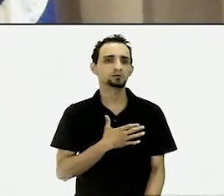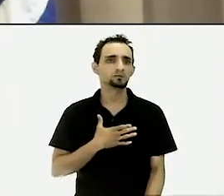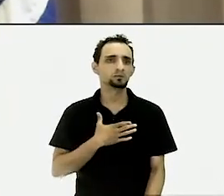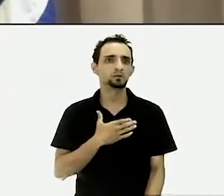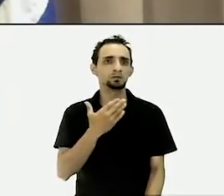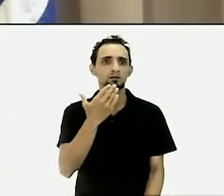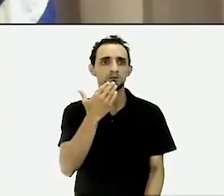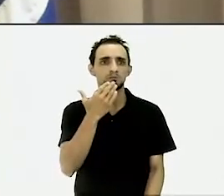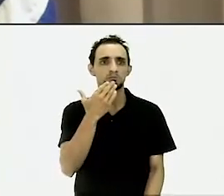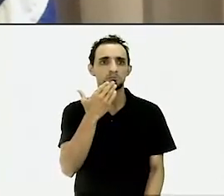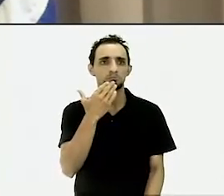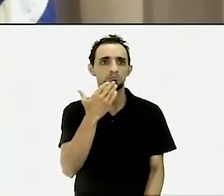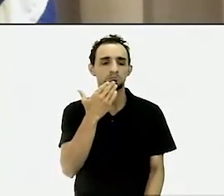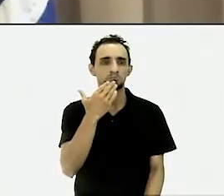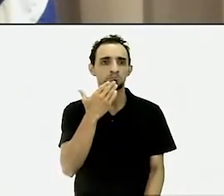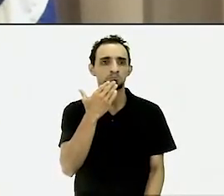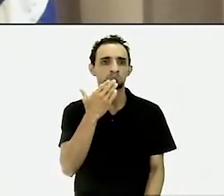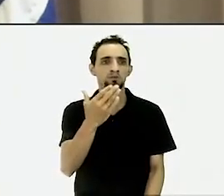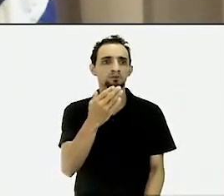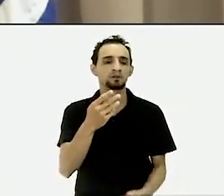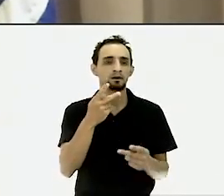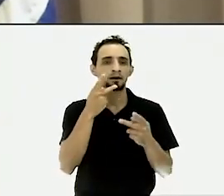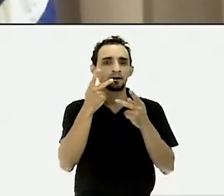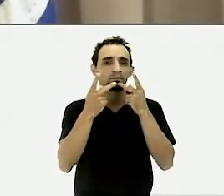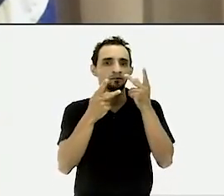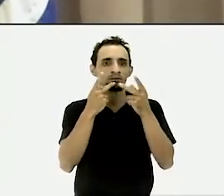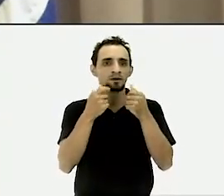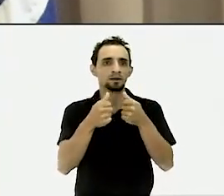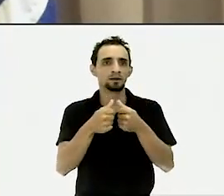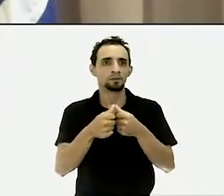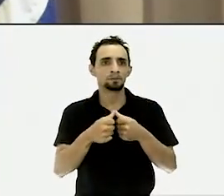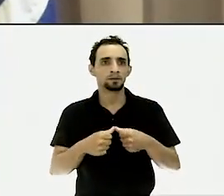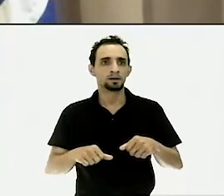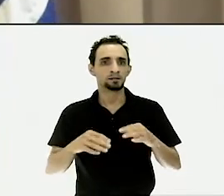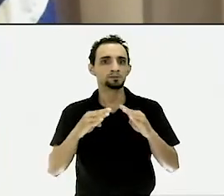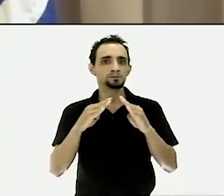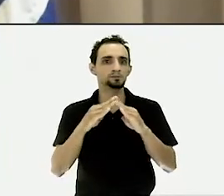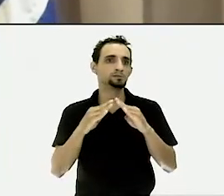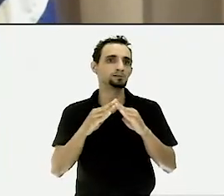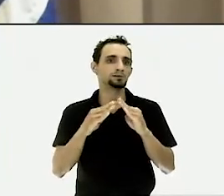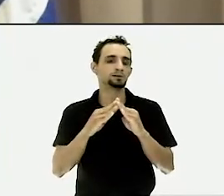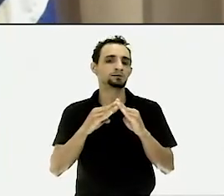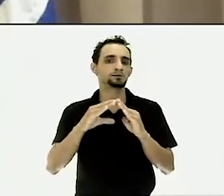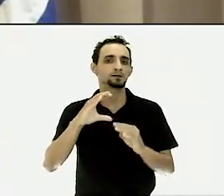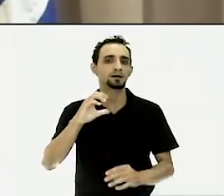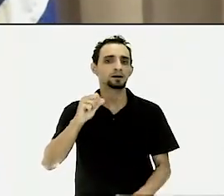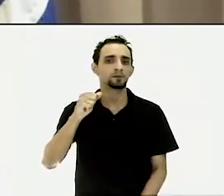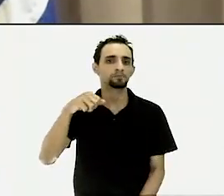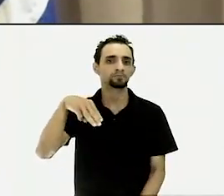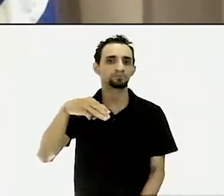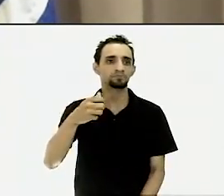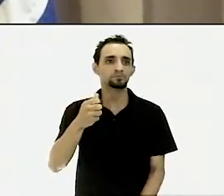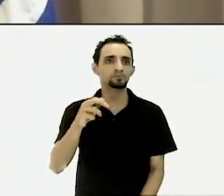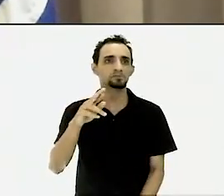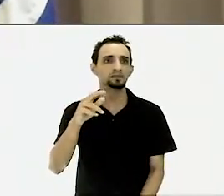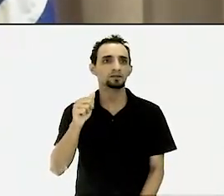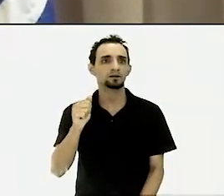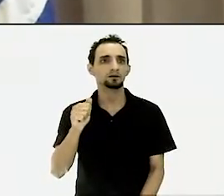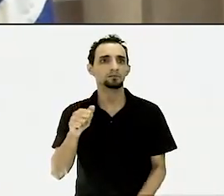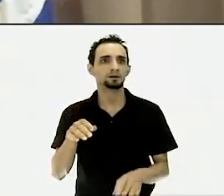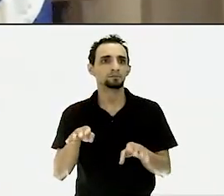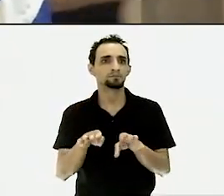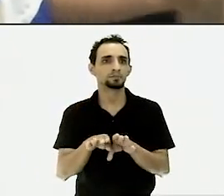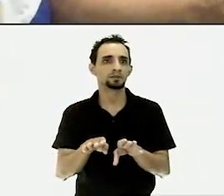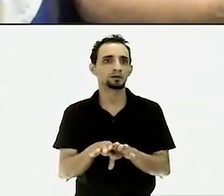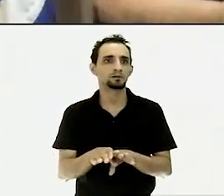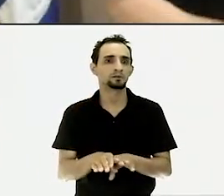fiquei muito feliz com o que o Samuel acabou de dizer. Eu venho aqui para vibrar, né? Sempre digo assim, a gente vibra quando acontecem